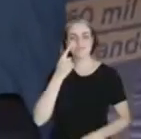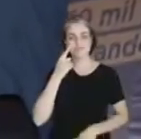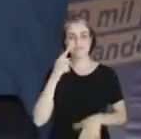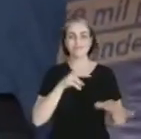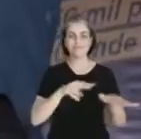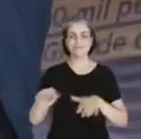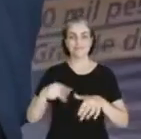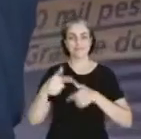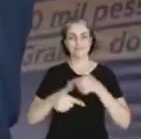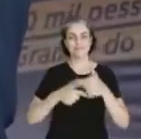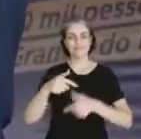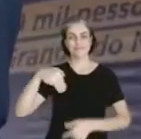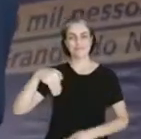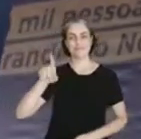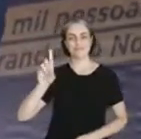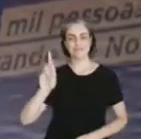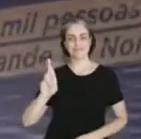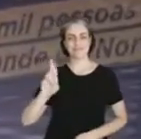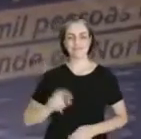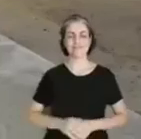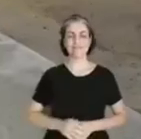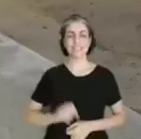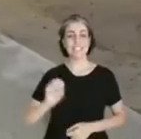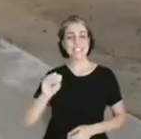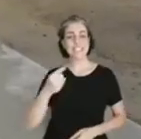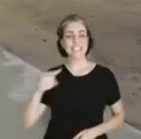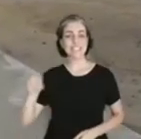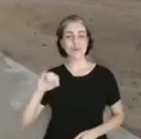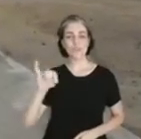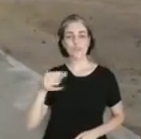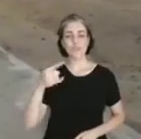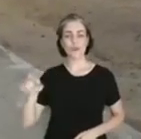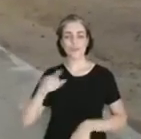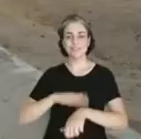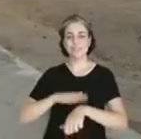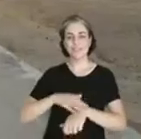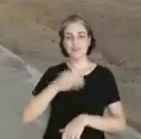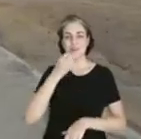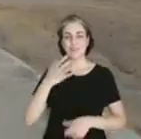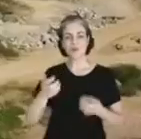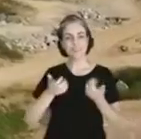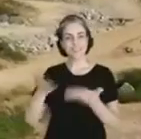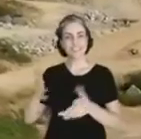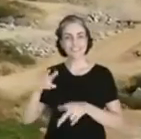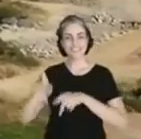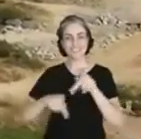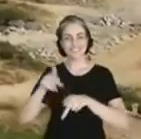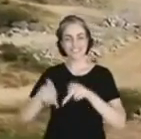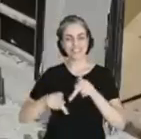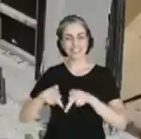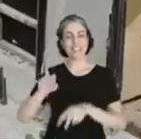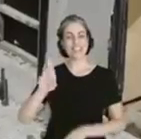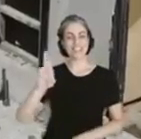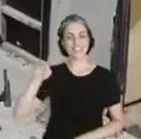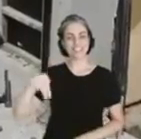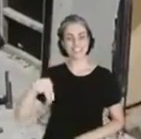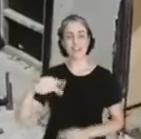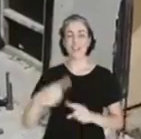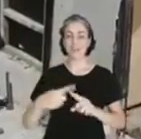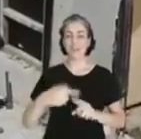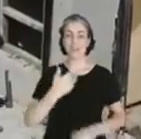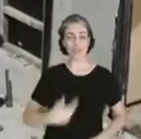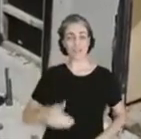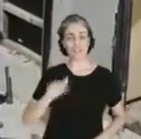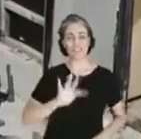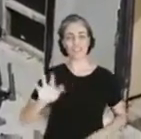Confira o que foi destaque na semana do MDR. São João trouxe boas novas para a população do Rio Grande do Norte. O governo